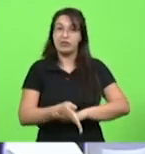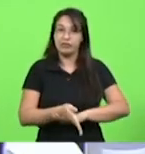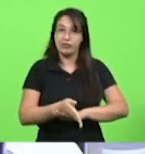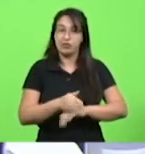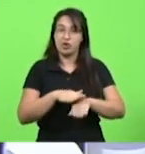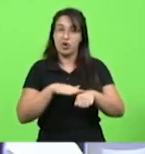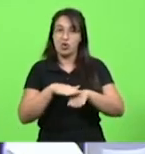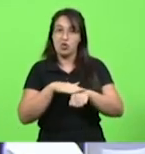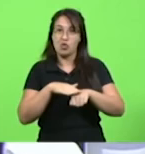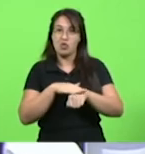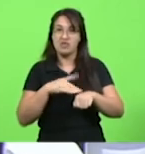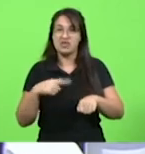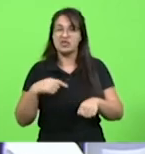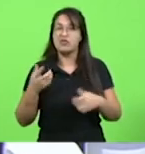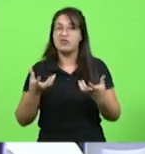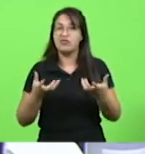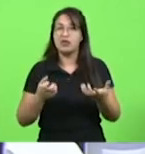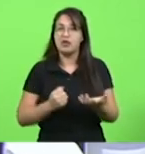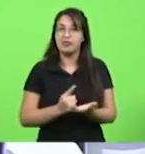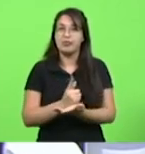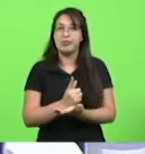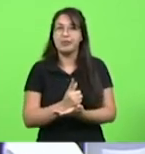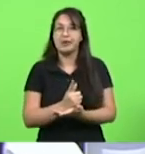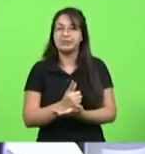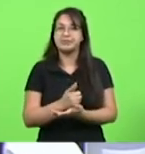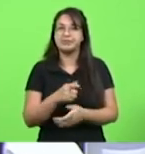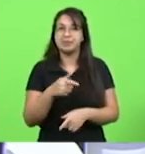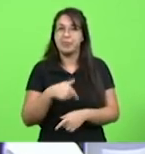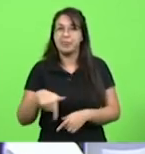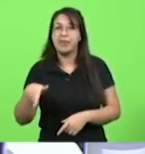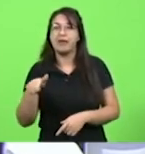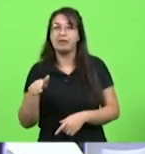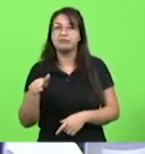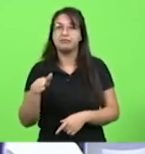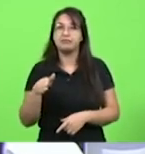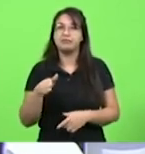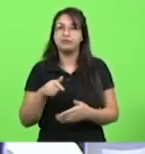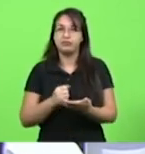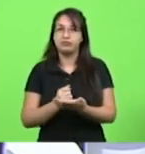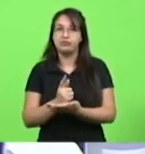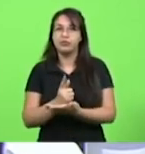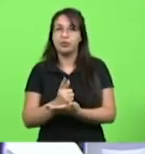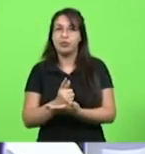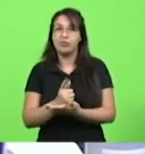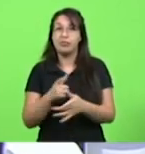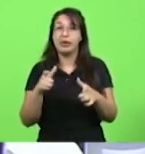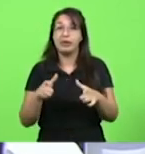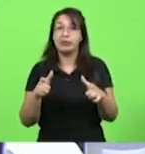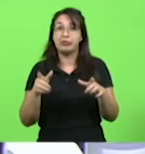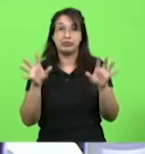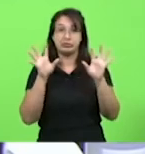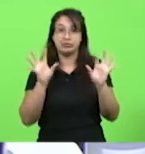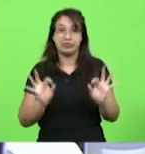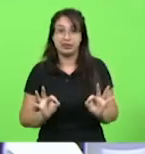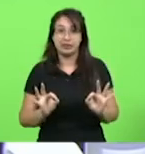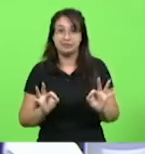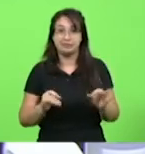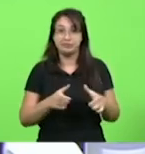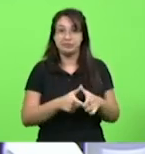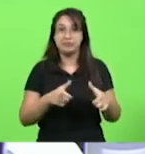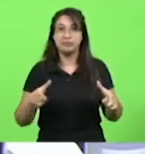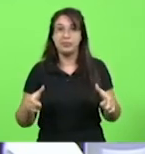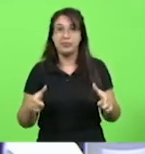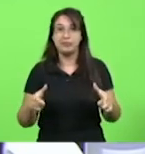de Governador também vou comprar pegar a sacolinha botar embaixo do braço e foram comprar vacina sabe Deus aonde aumentou o número